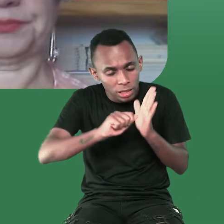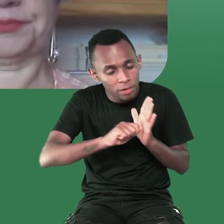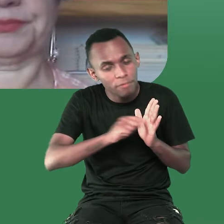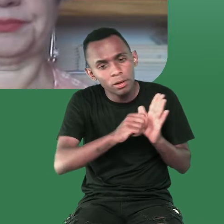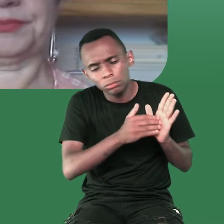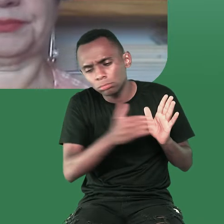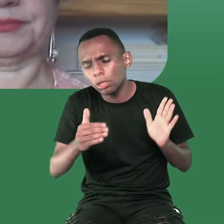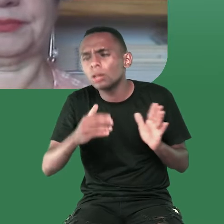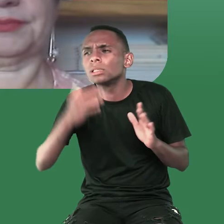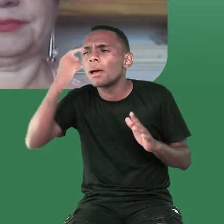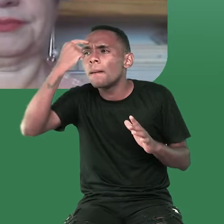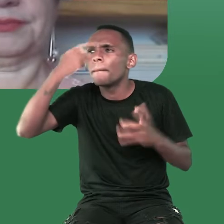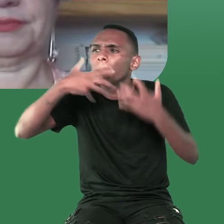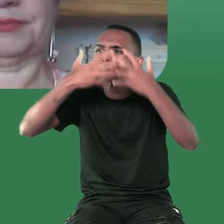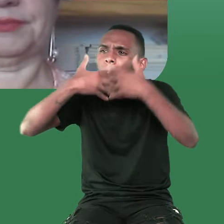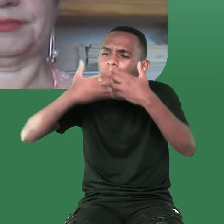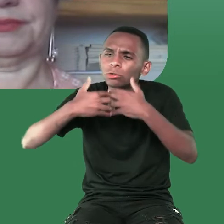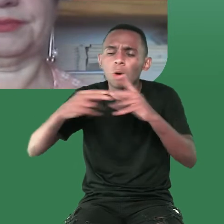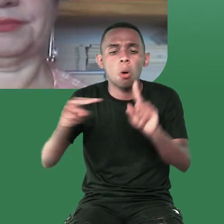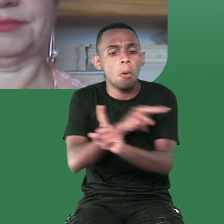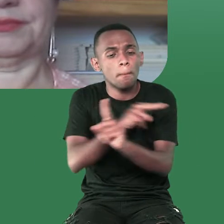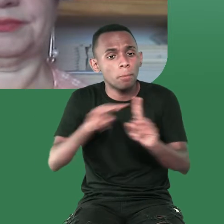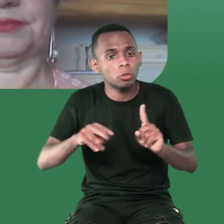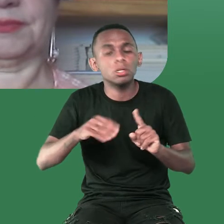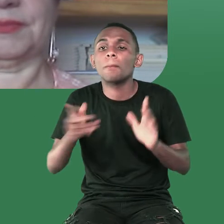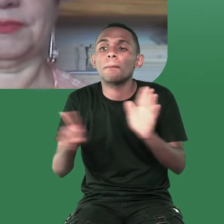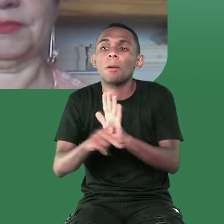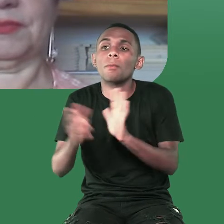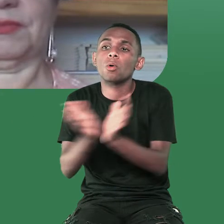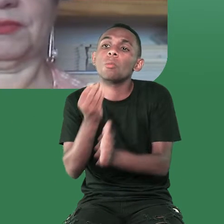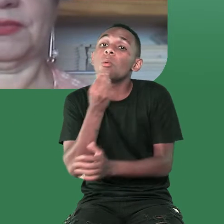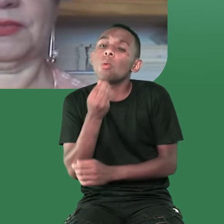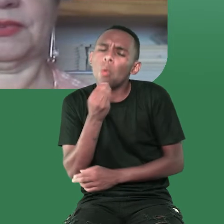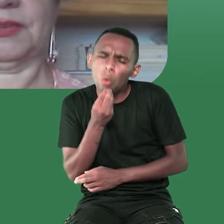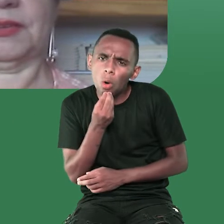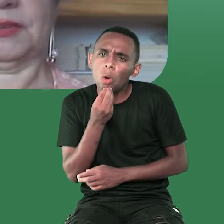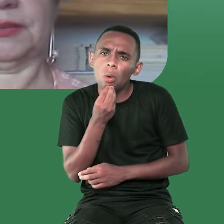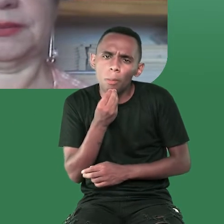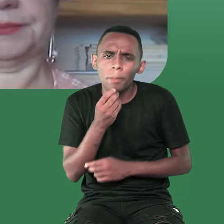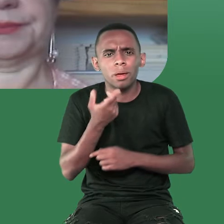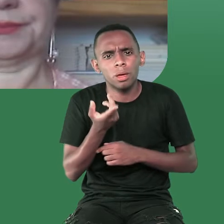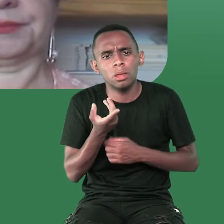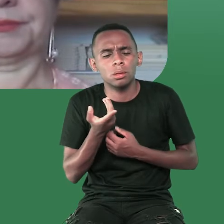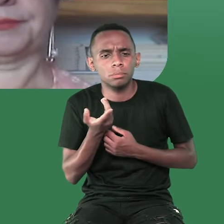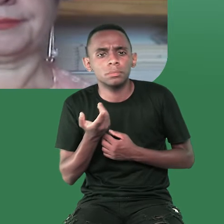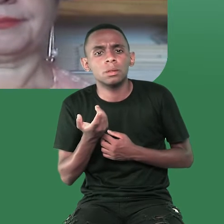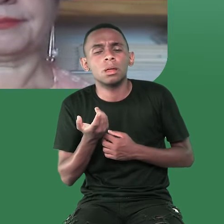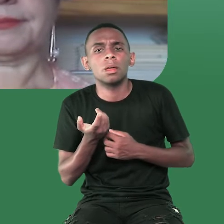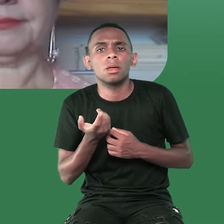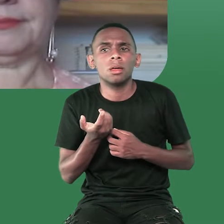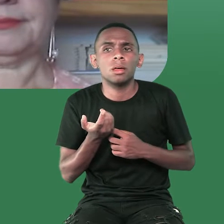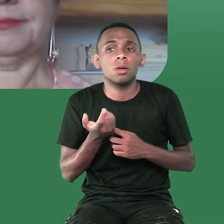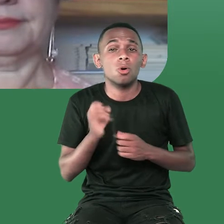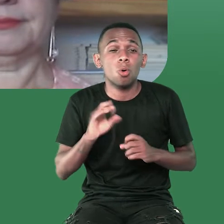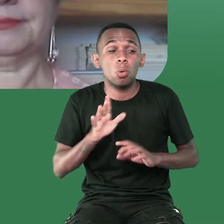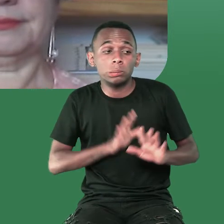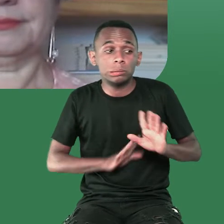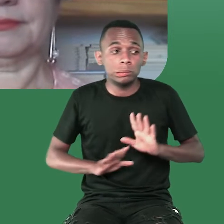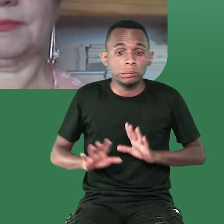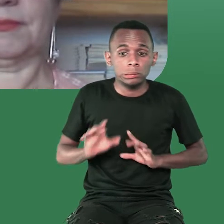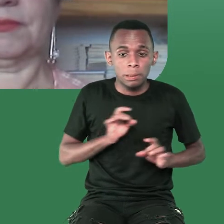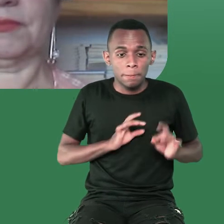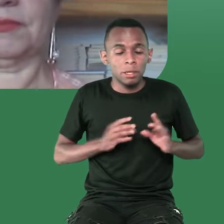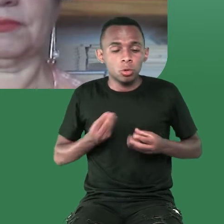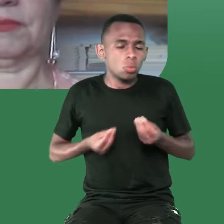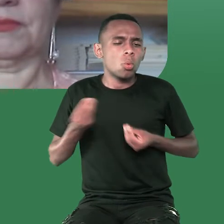nas possibilidades dos olhares masculinos para o livro? Teve um certo receio